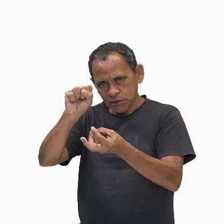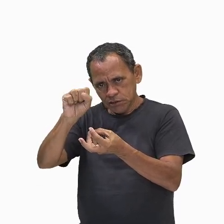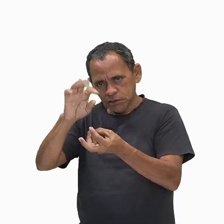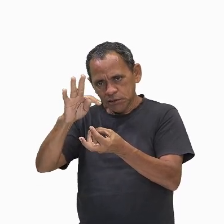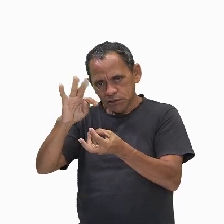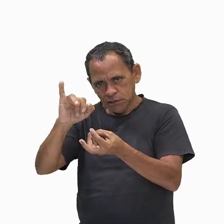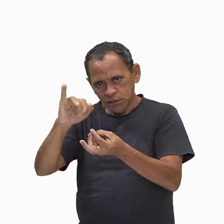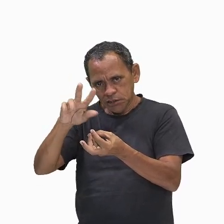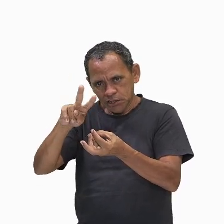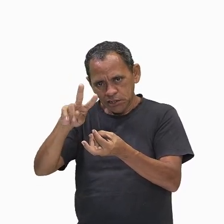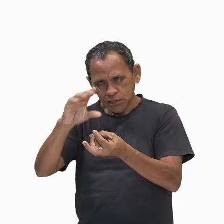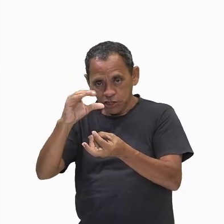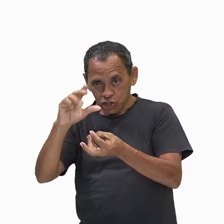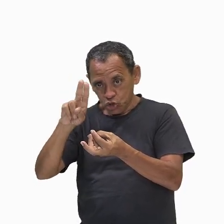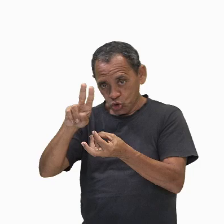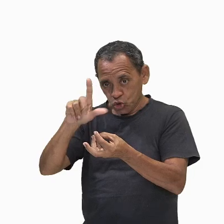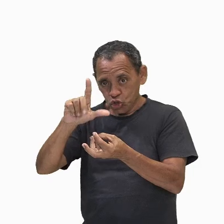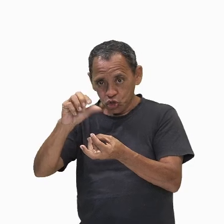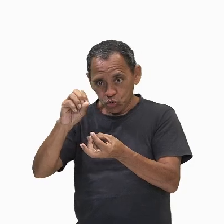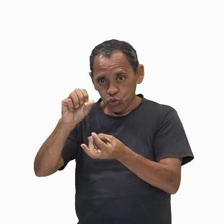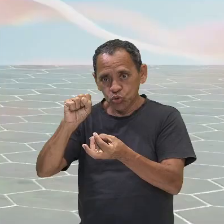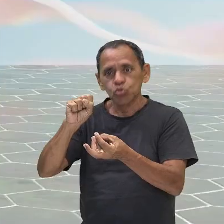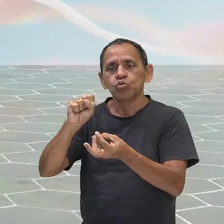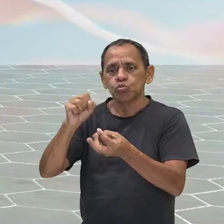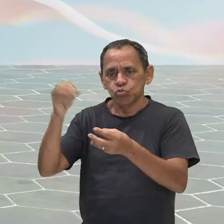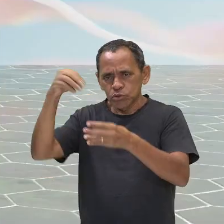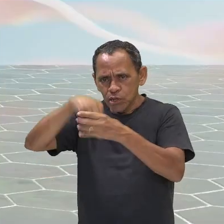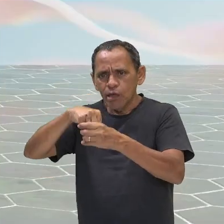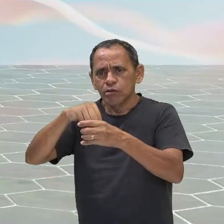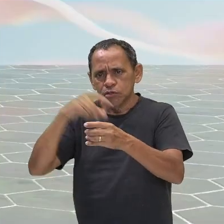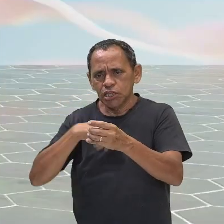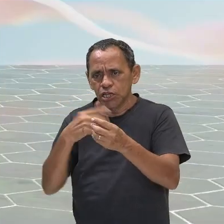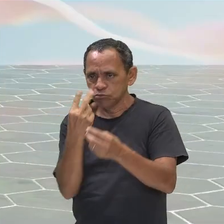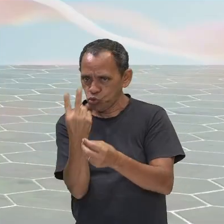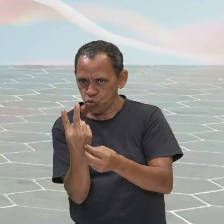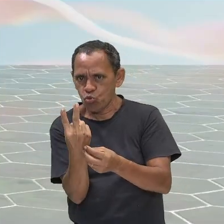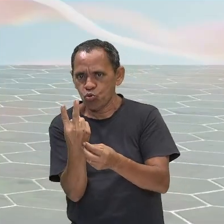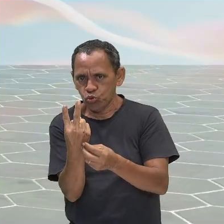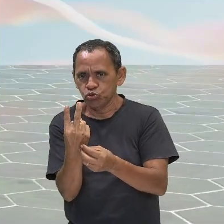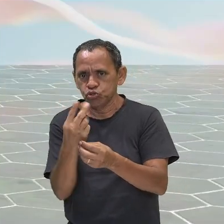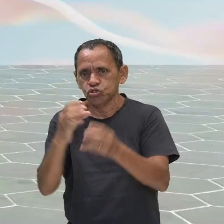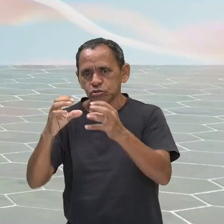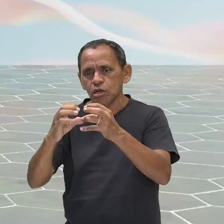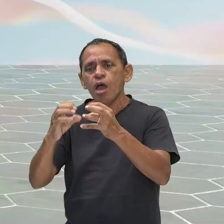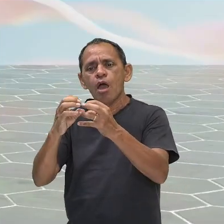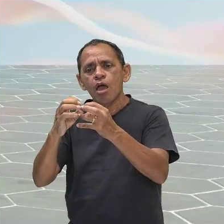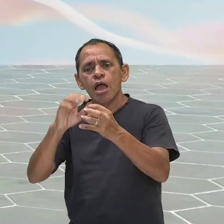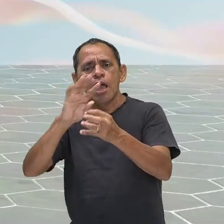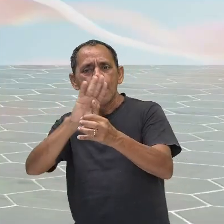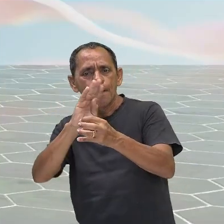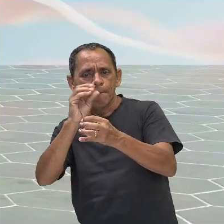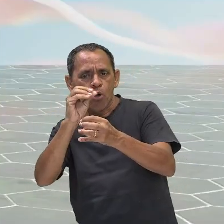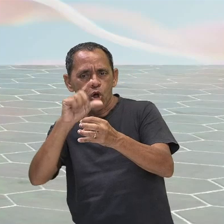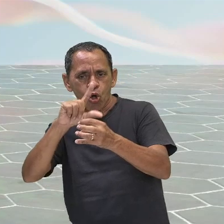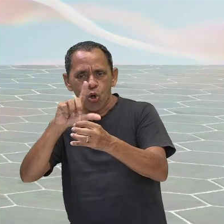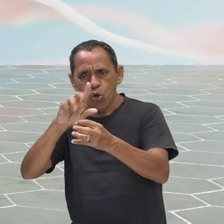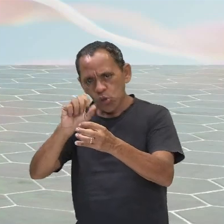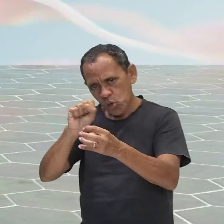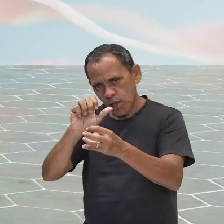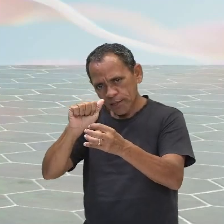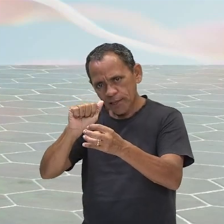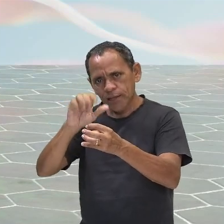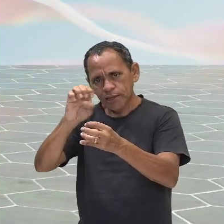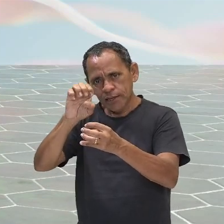ser denominado de bolsa escrotal, mas aí o termo adequado para se relacionar, né,